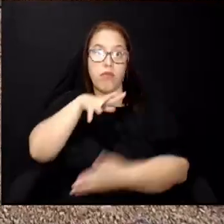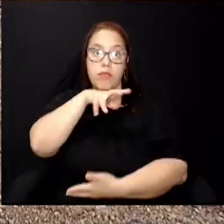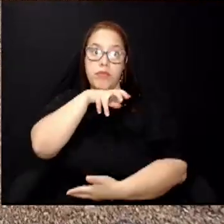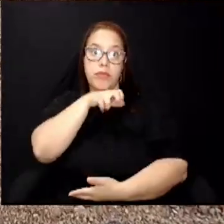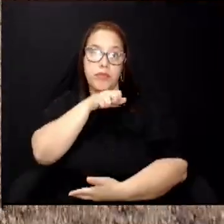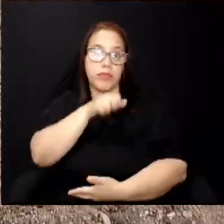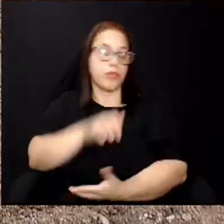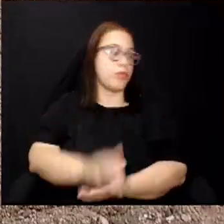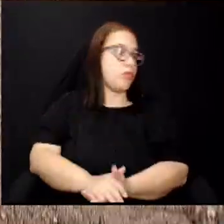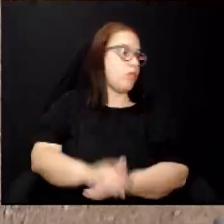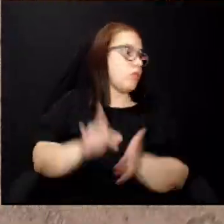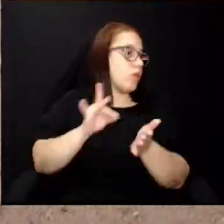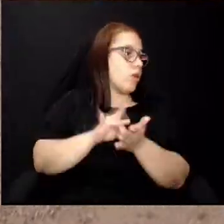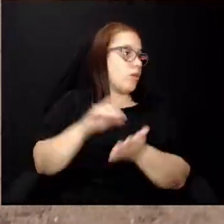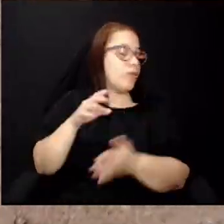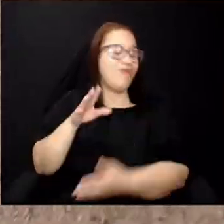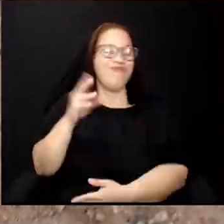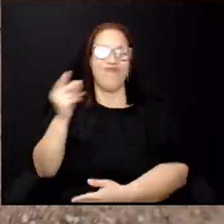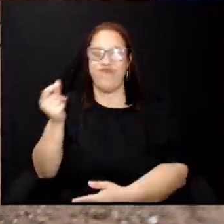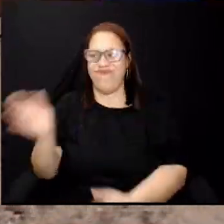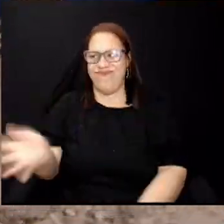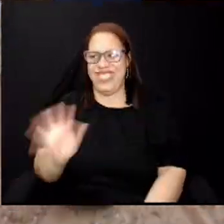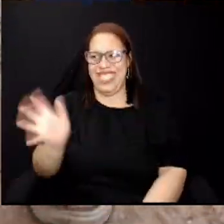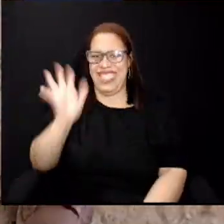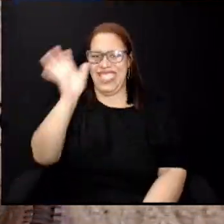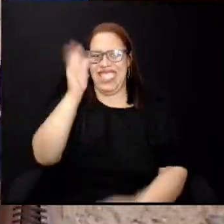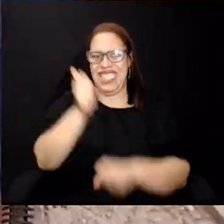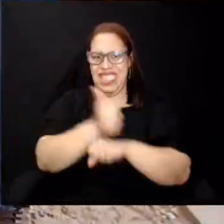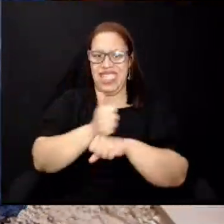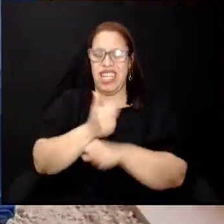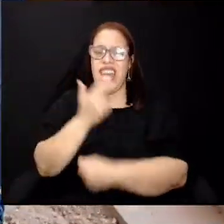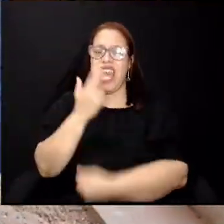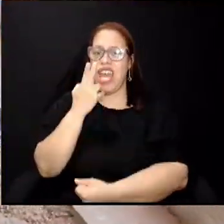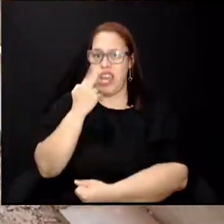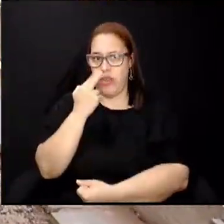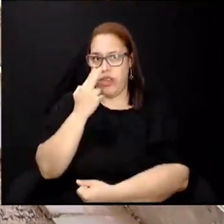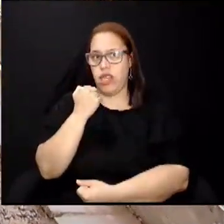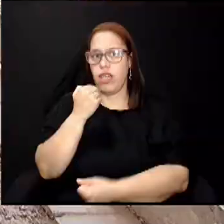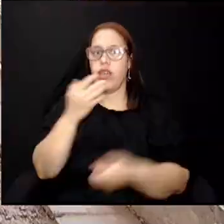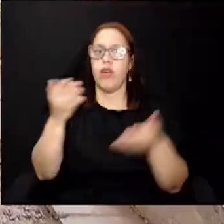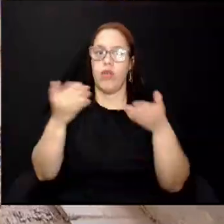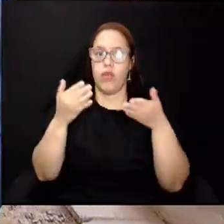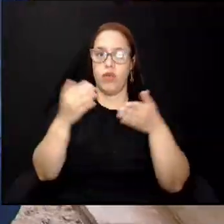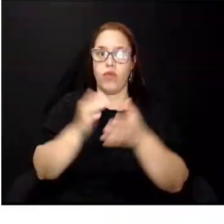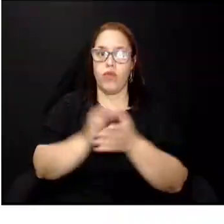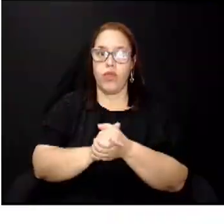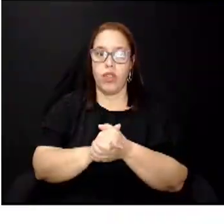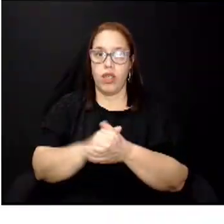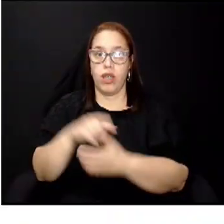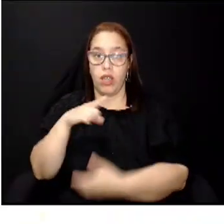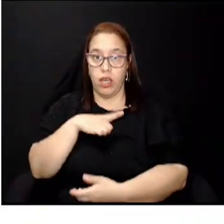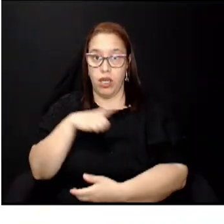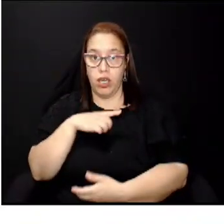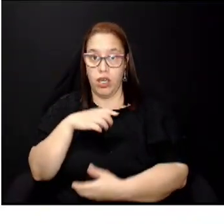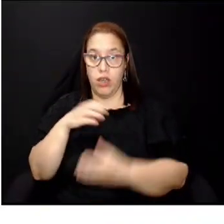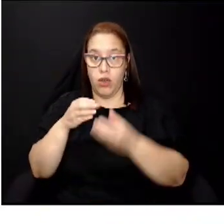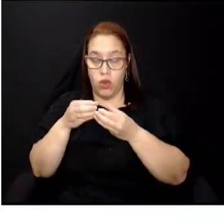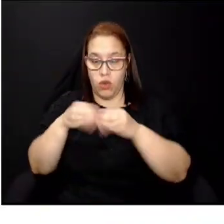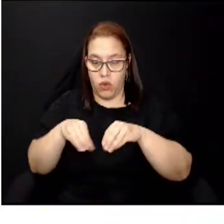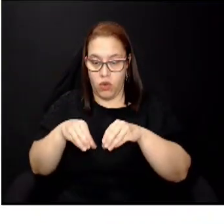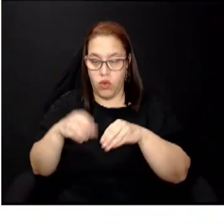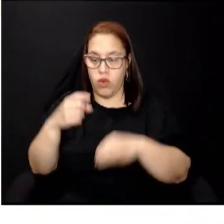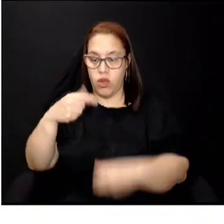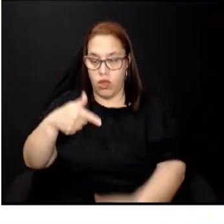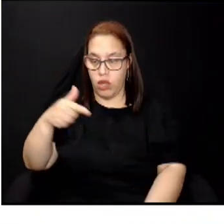fator mais caro dentro da produção animal é a nutrição. Hoje esse ovo que você tem aqui, mais ou menos 70% de cada